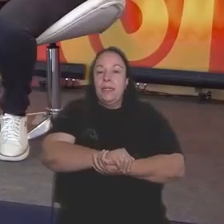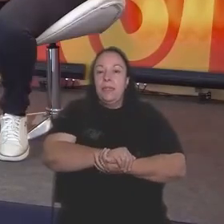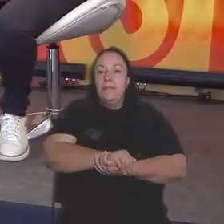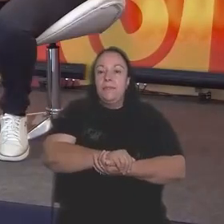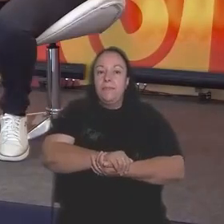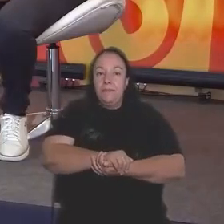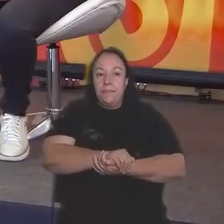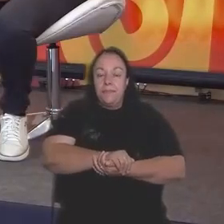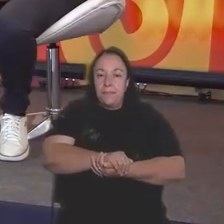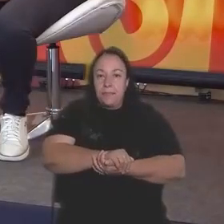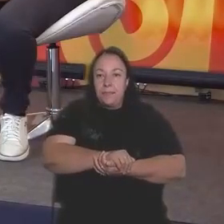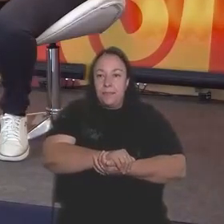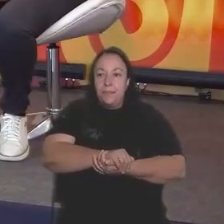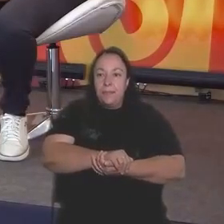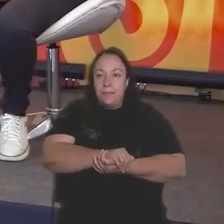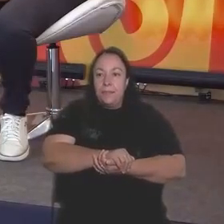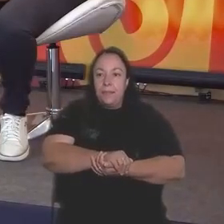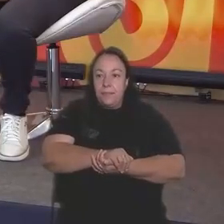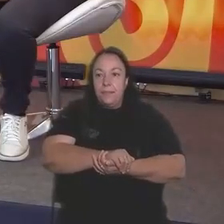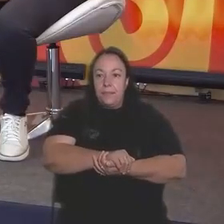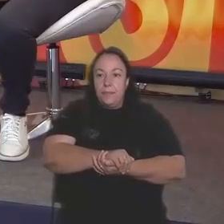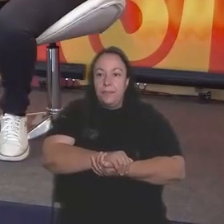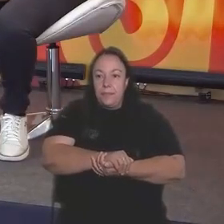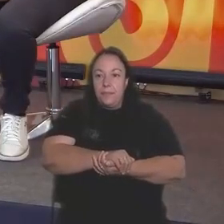Aqui na frente.